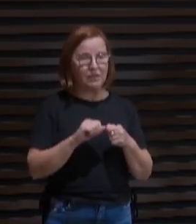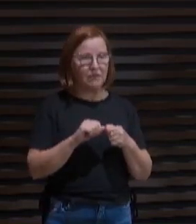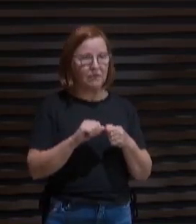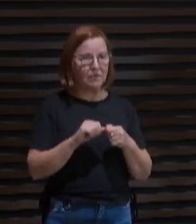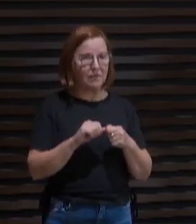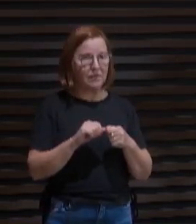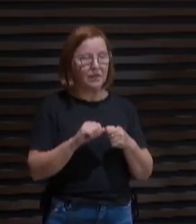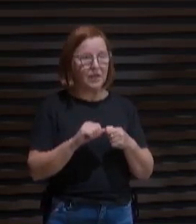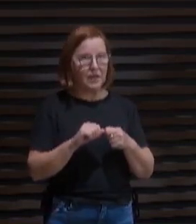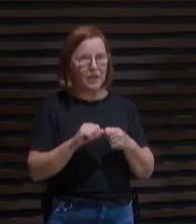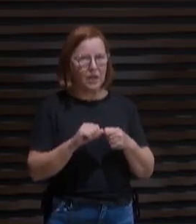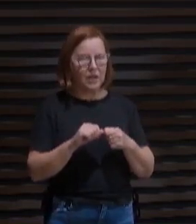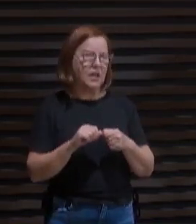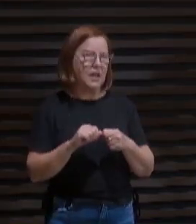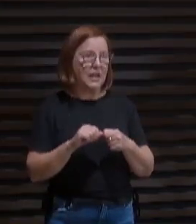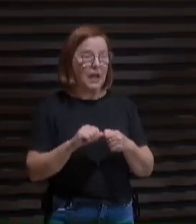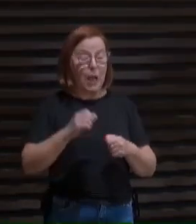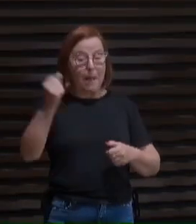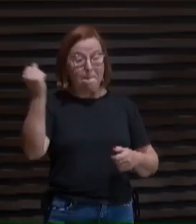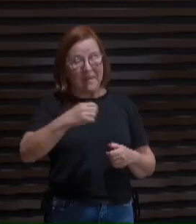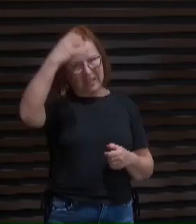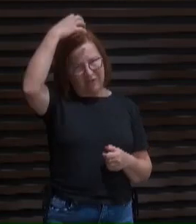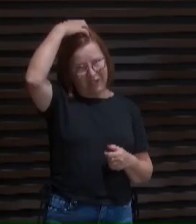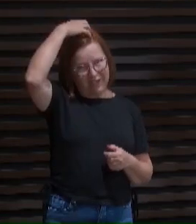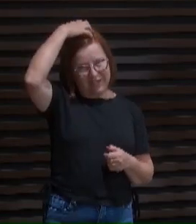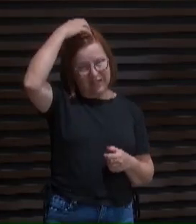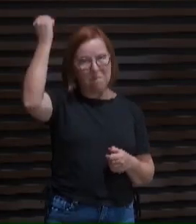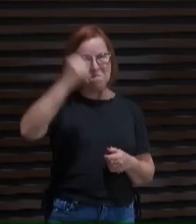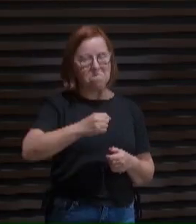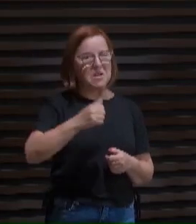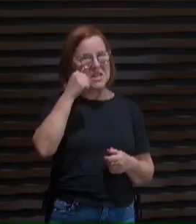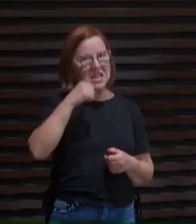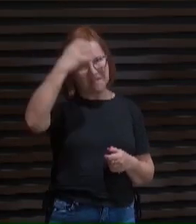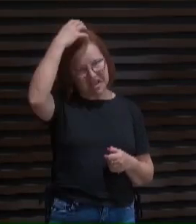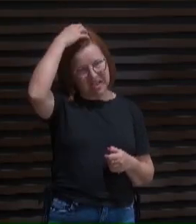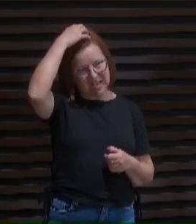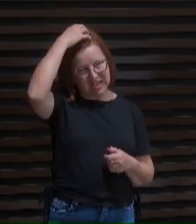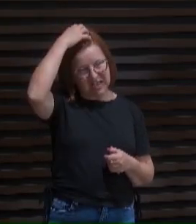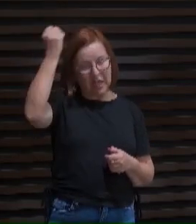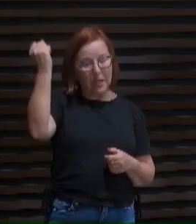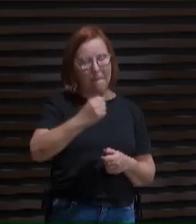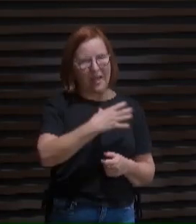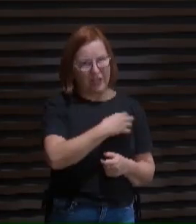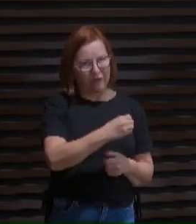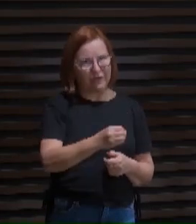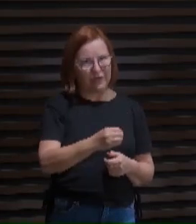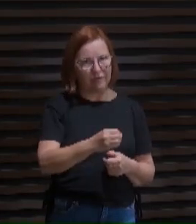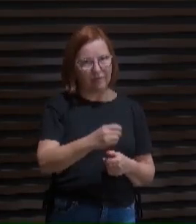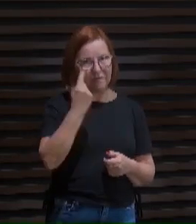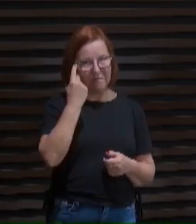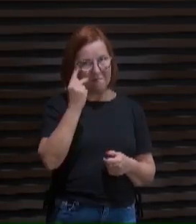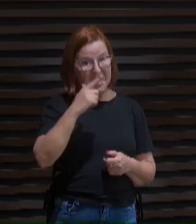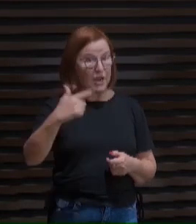Matava o rei, matava a esposa e matava os filhos para não ter descendência.